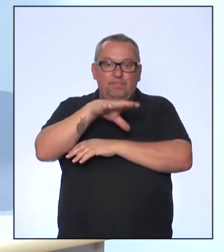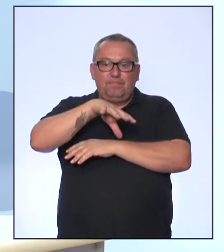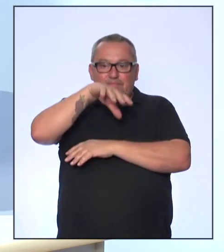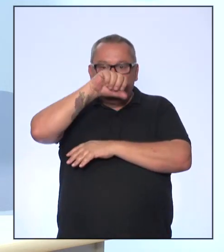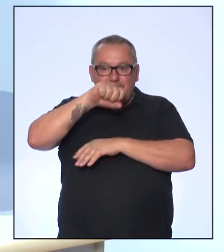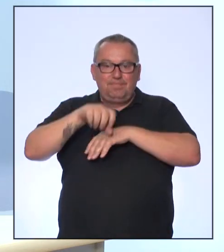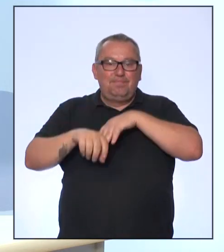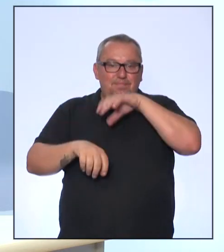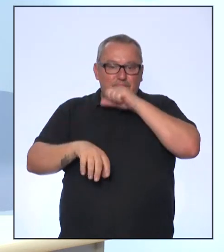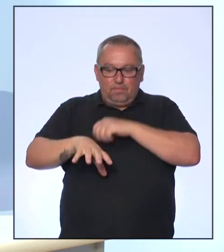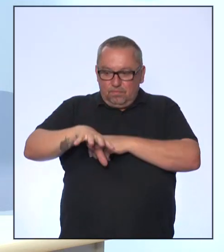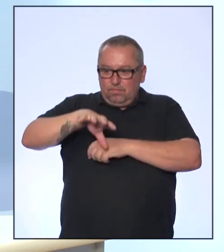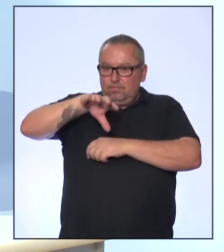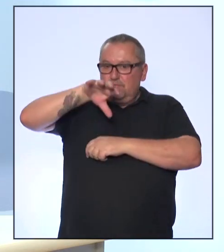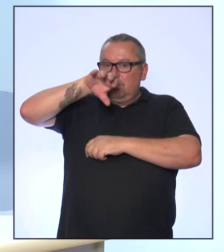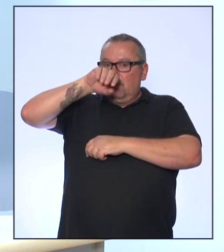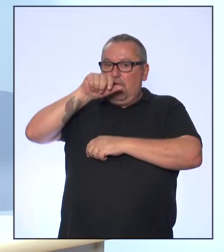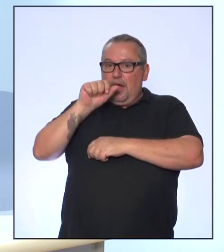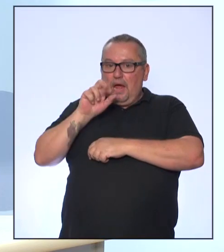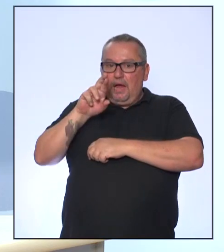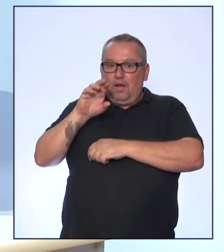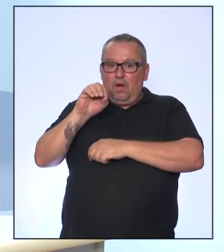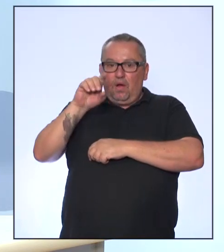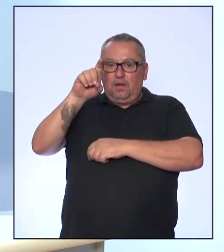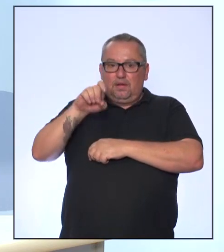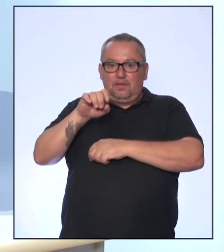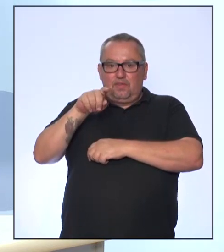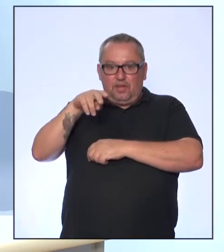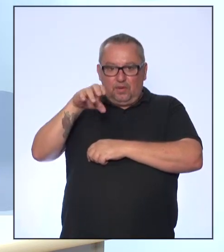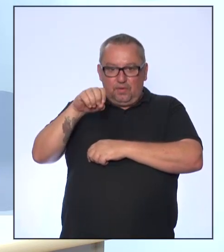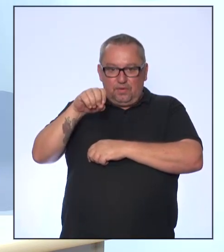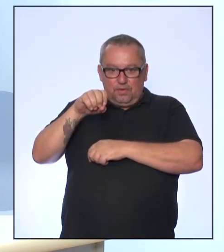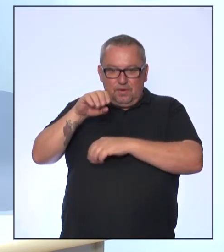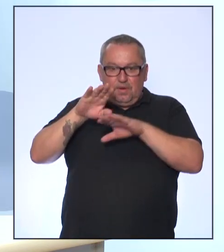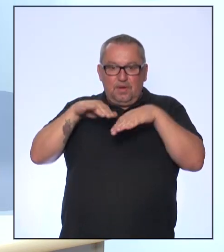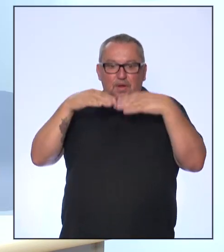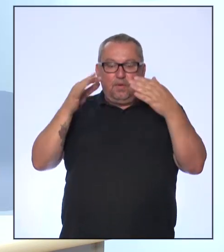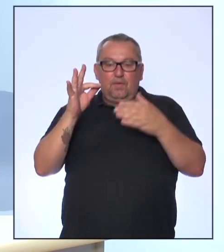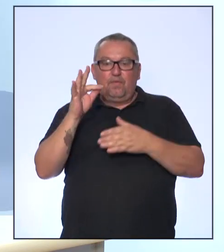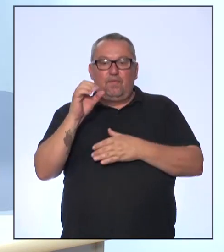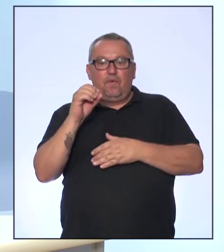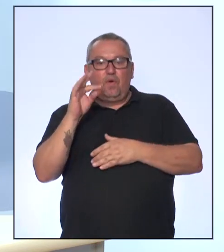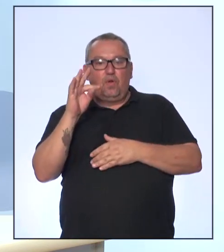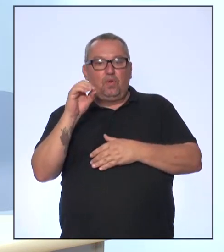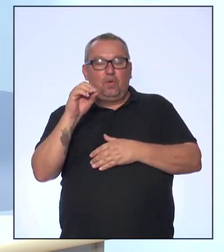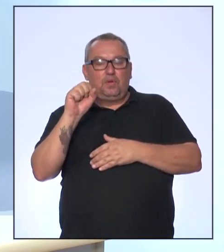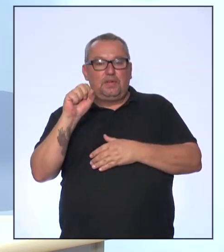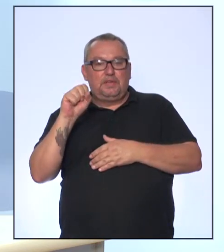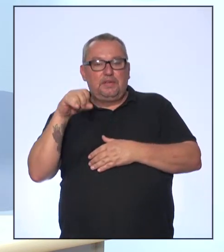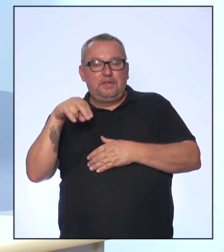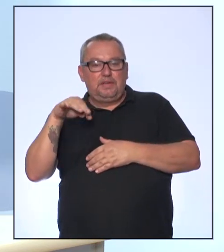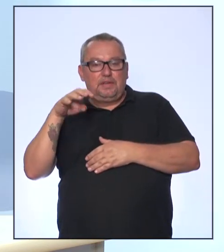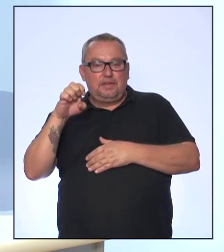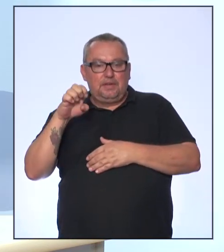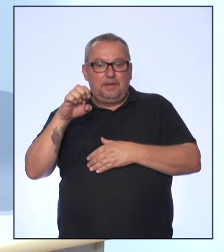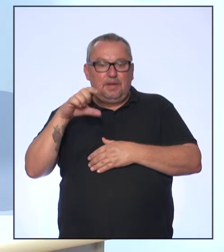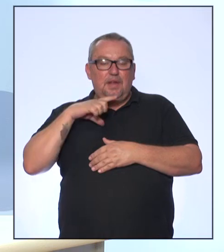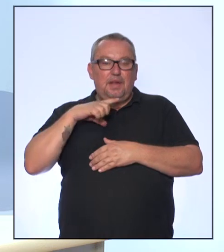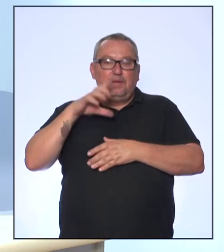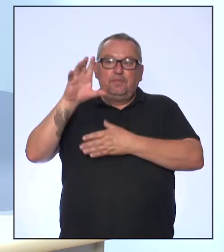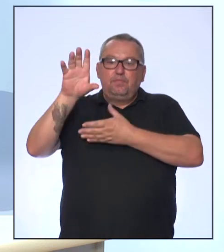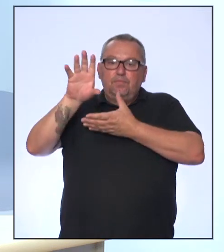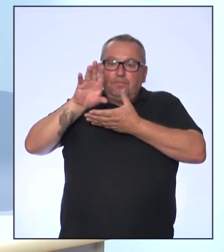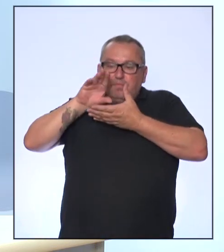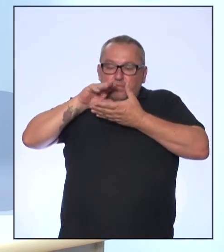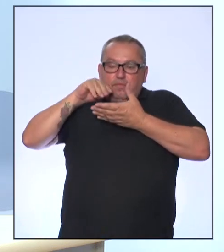elas absorvem oxigênio para respirar. No processo de fotossíntese, ela absorve o CO2, aí